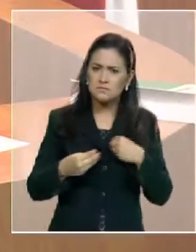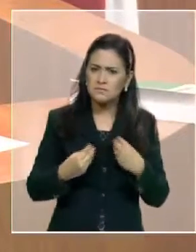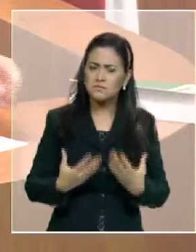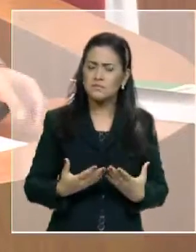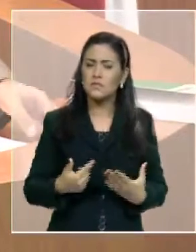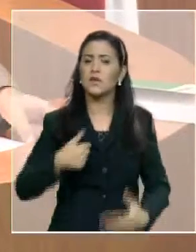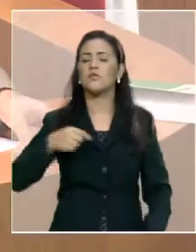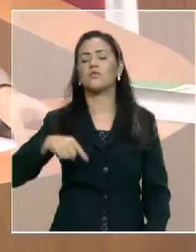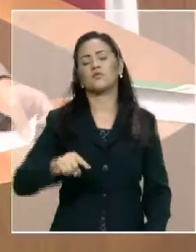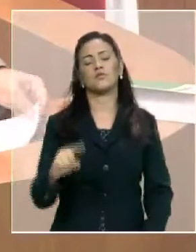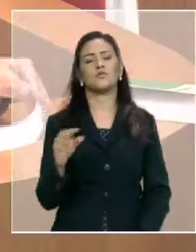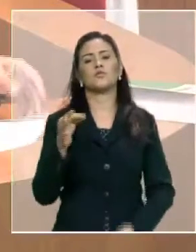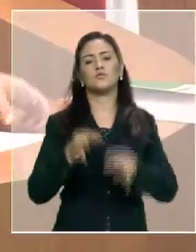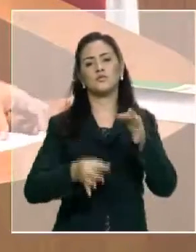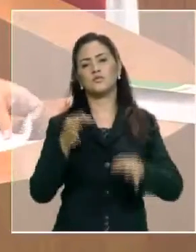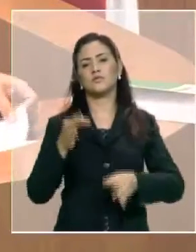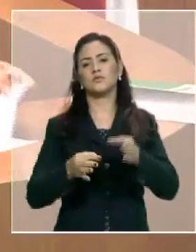justiça.